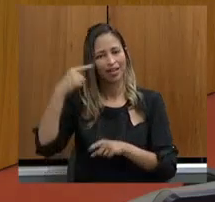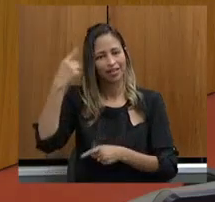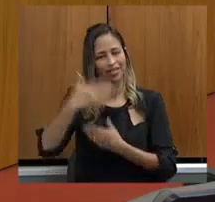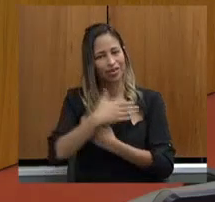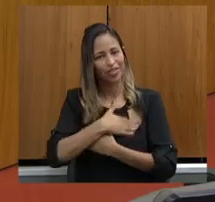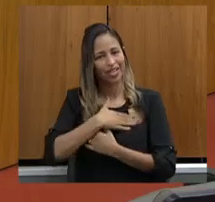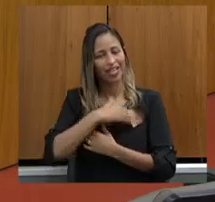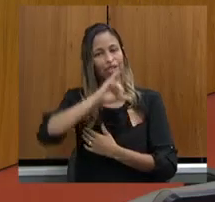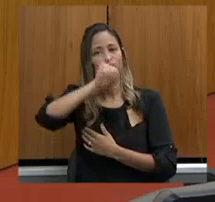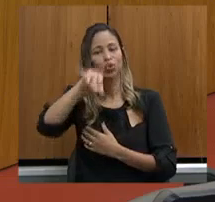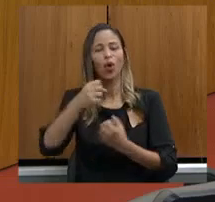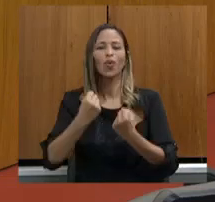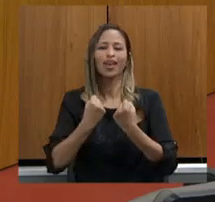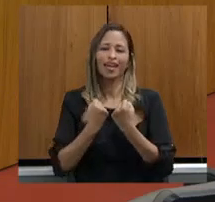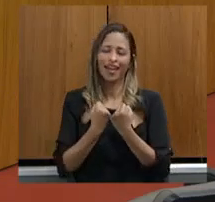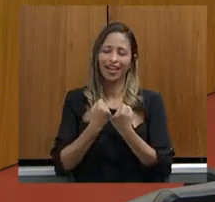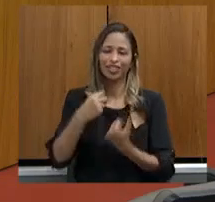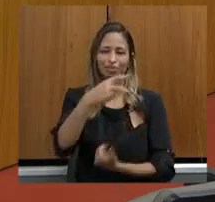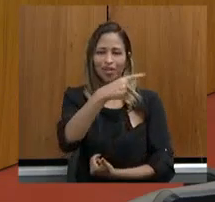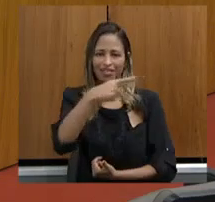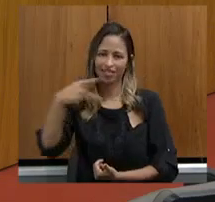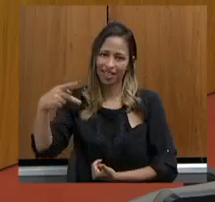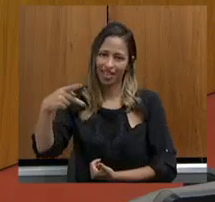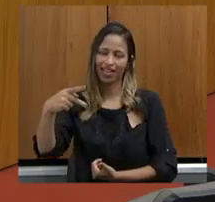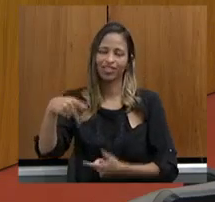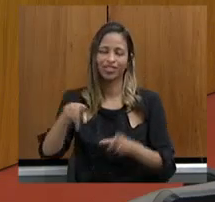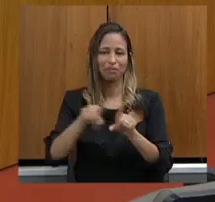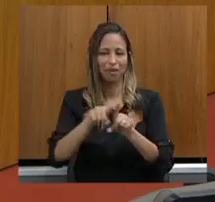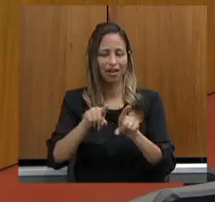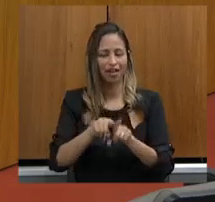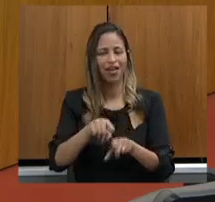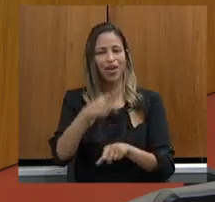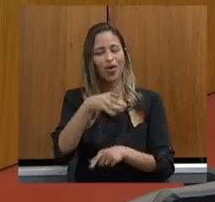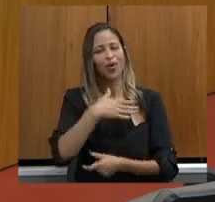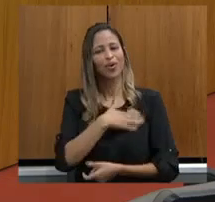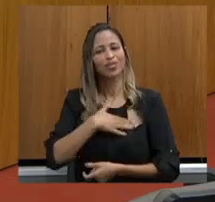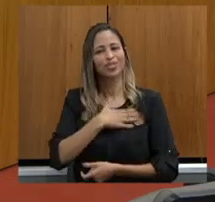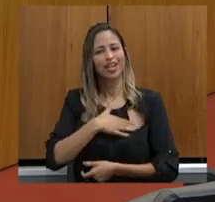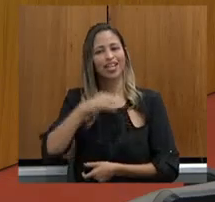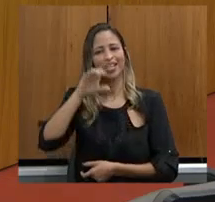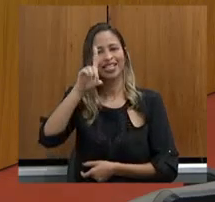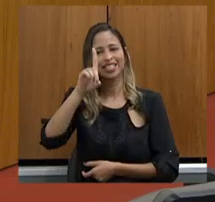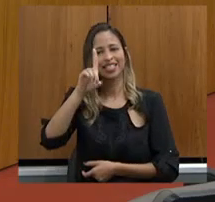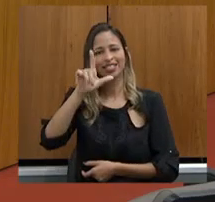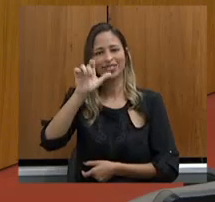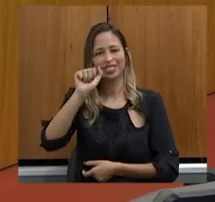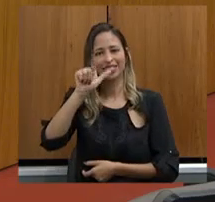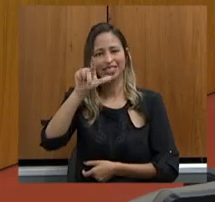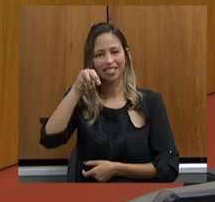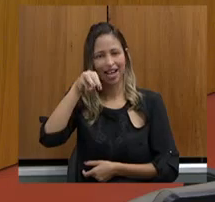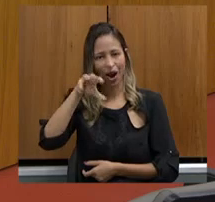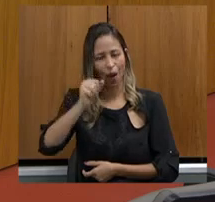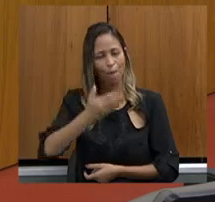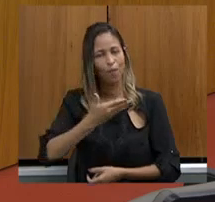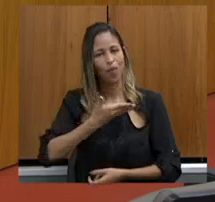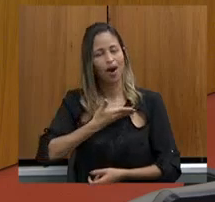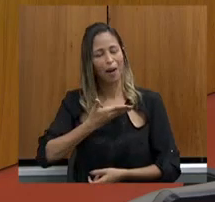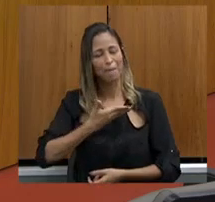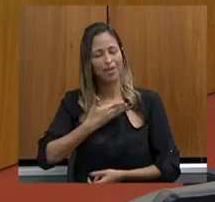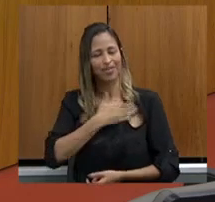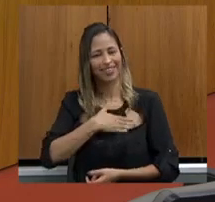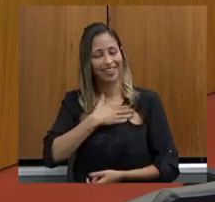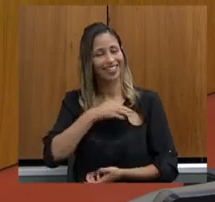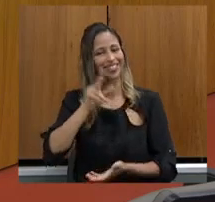nosso querido João Leite presidente da profe ferrovias nosso querido Dalmo amigo muito muito